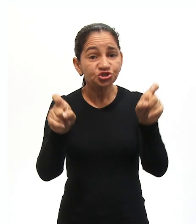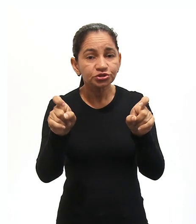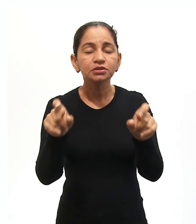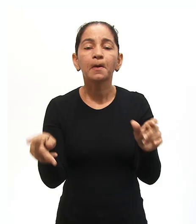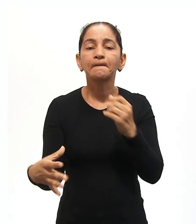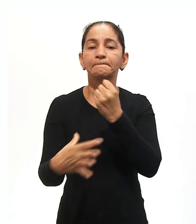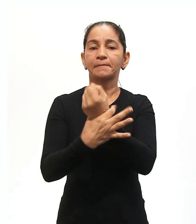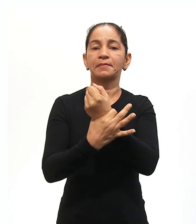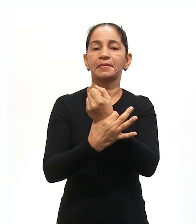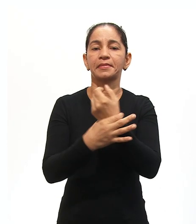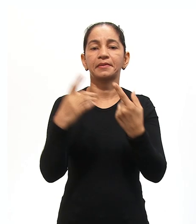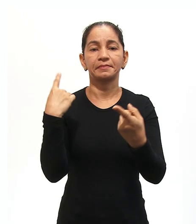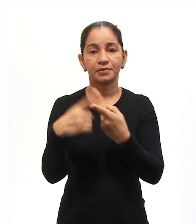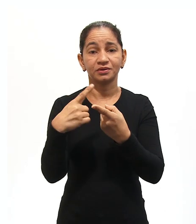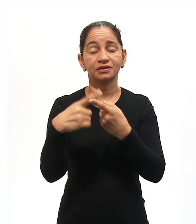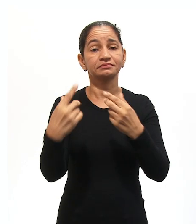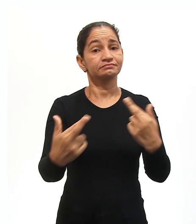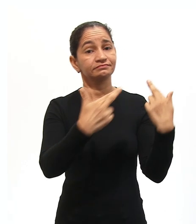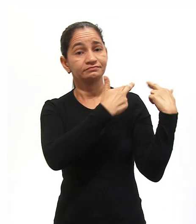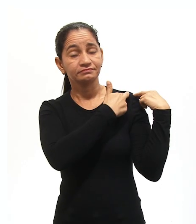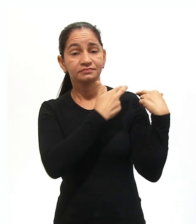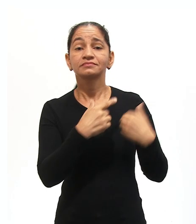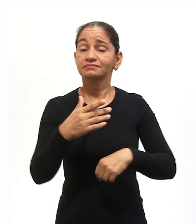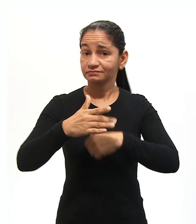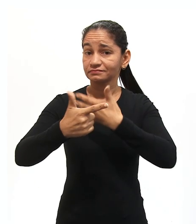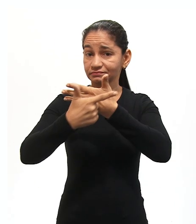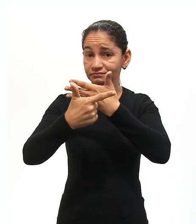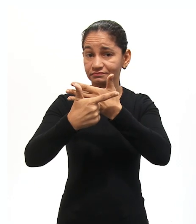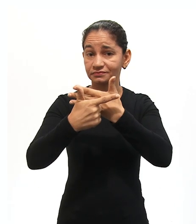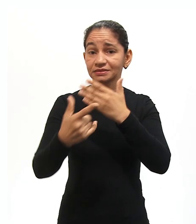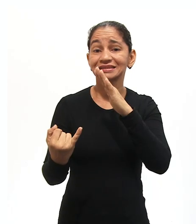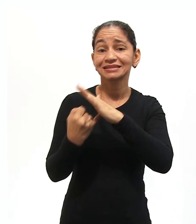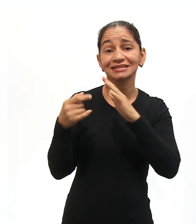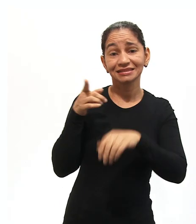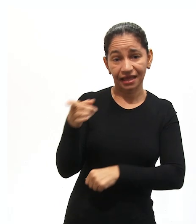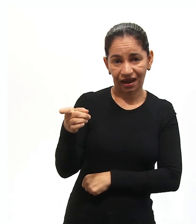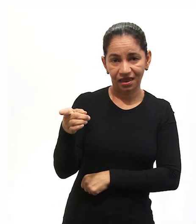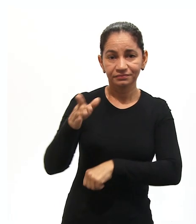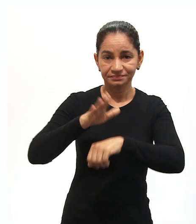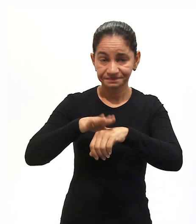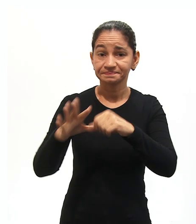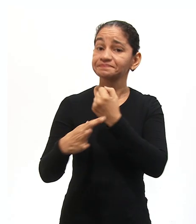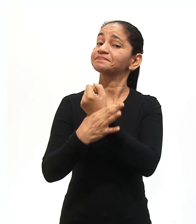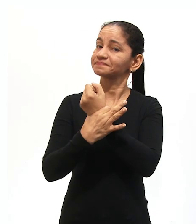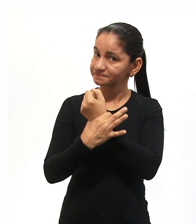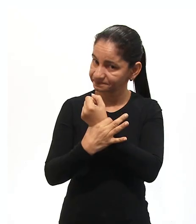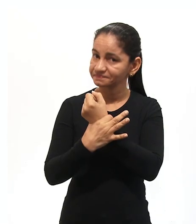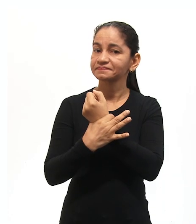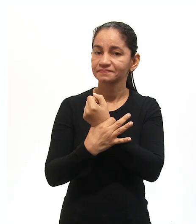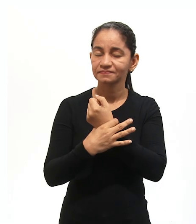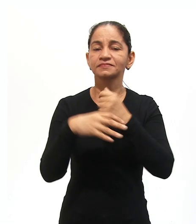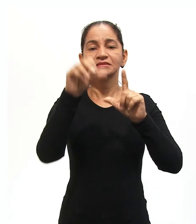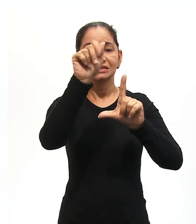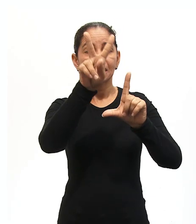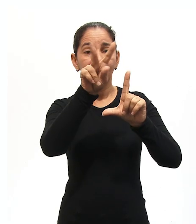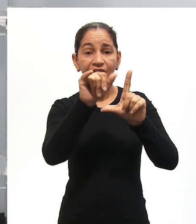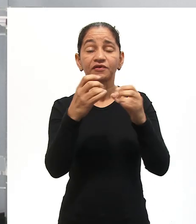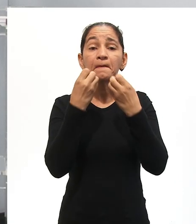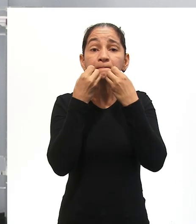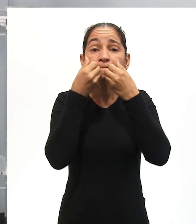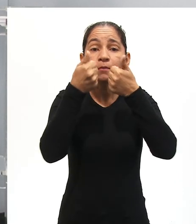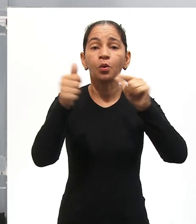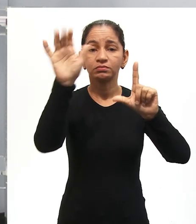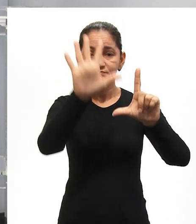Então, essas são as responsabilidades da instituição. Assegurar o AVA funcional. Pessoal, é